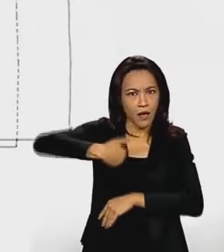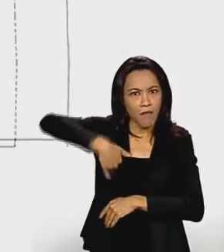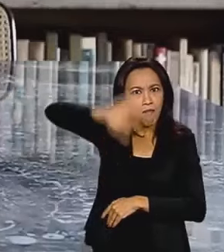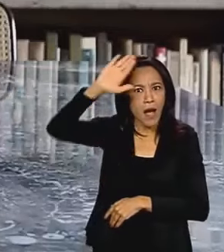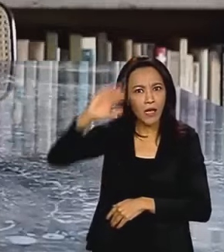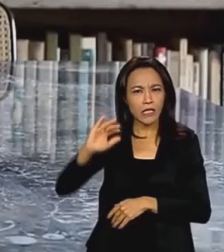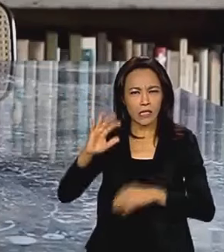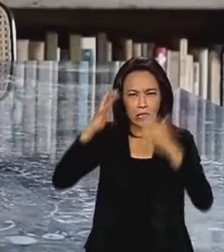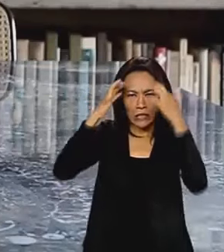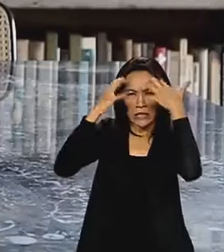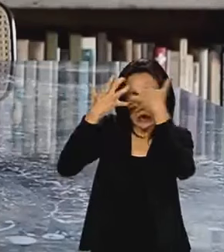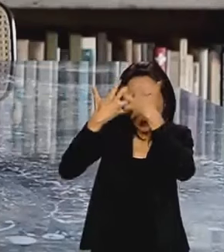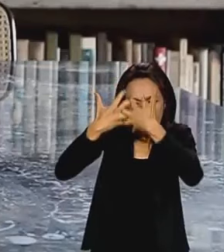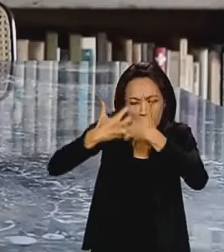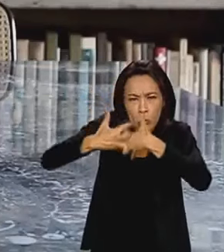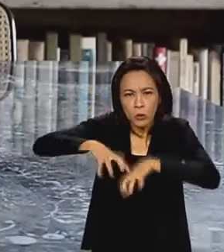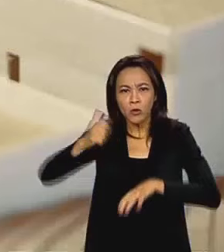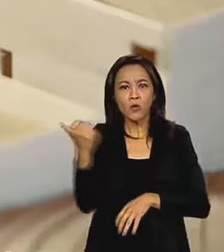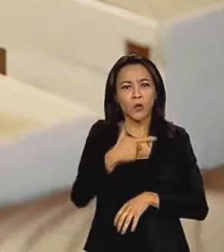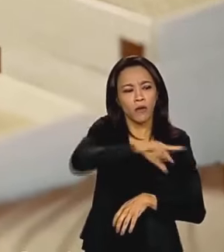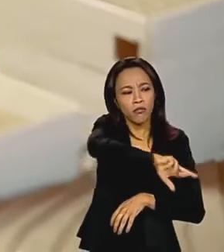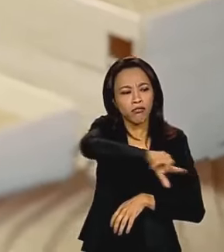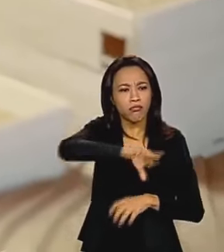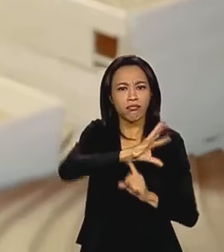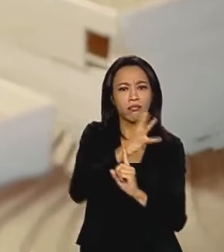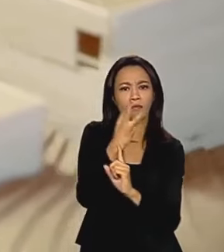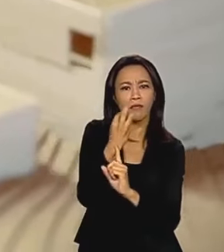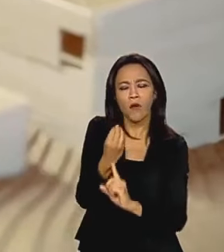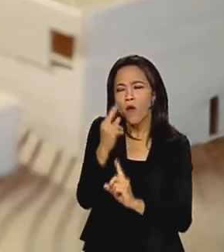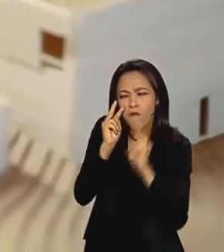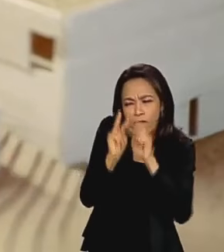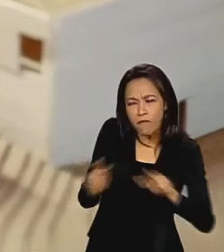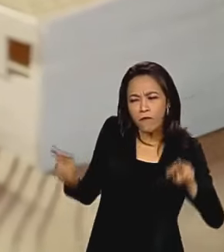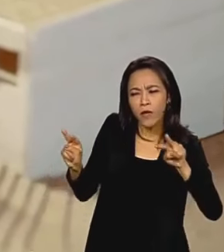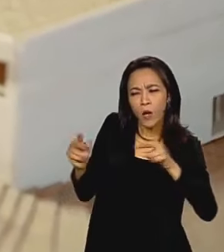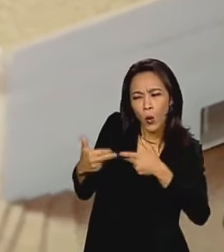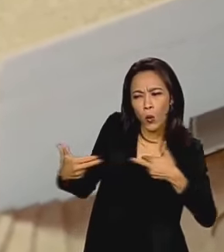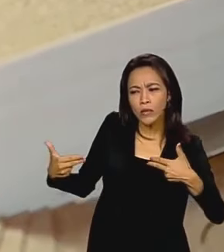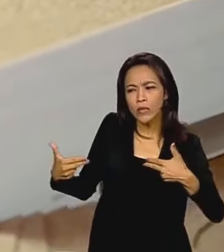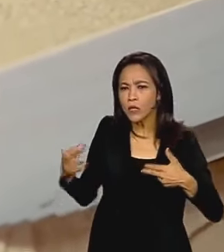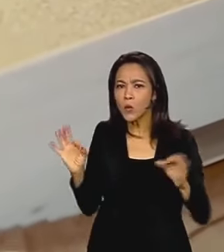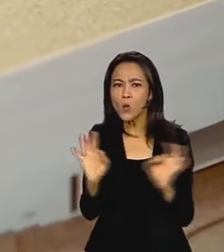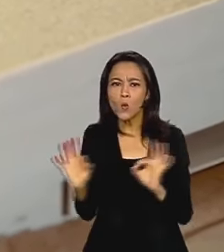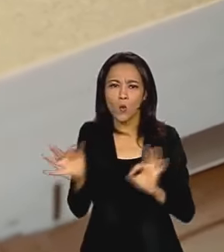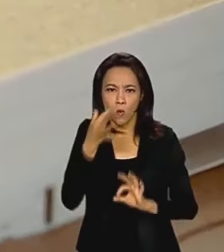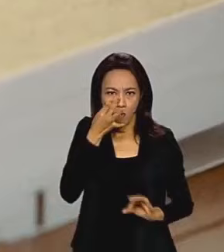é a capacidade de ver coisas que não estão presentes